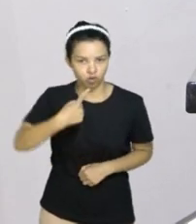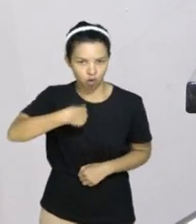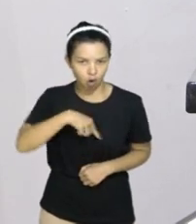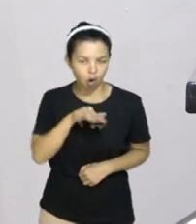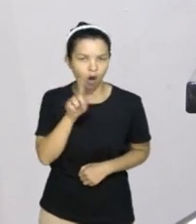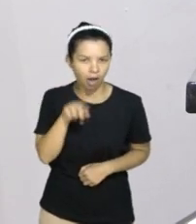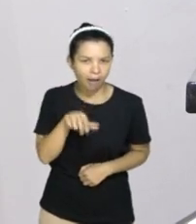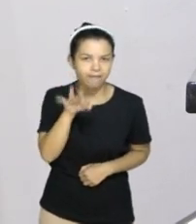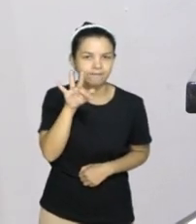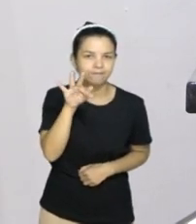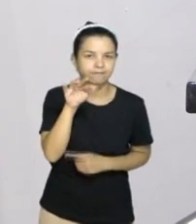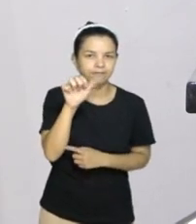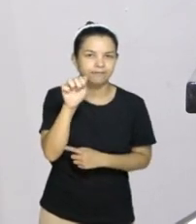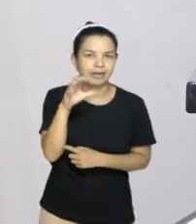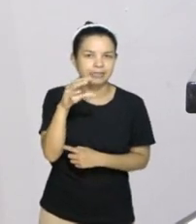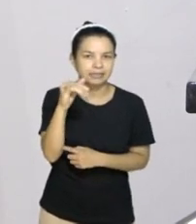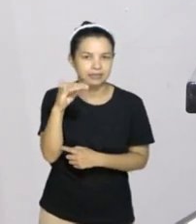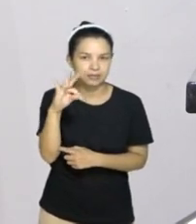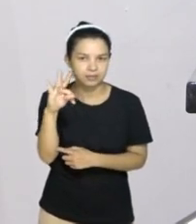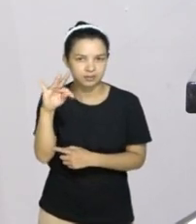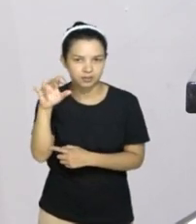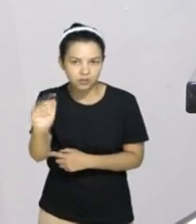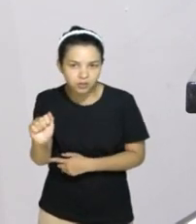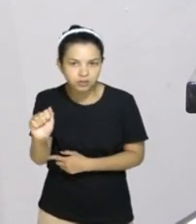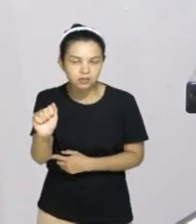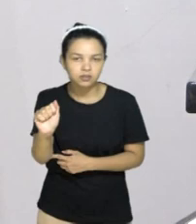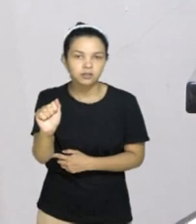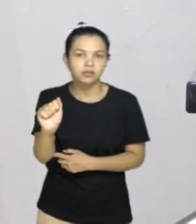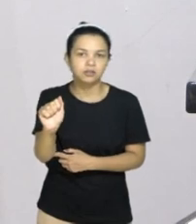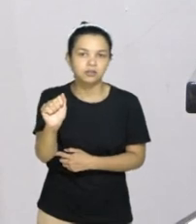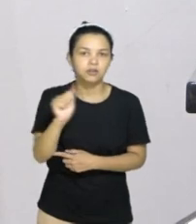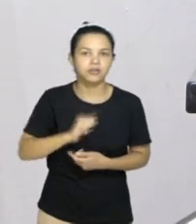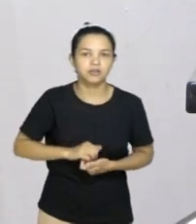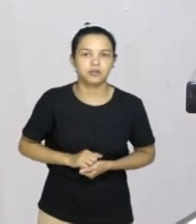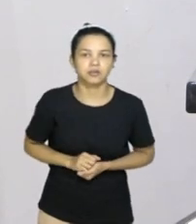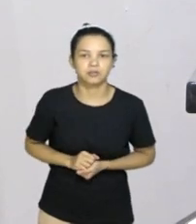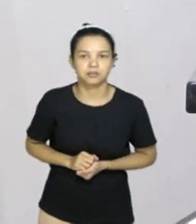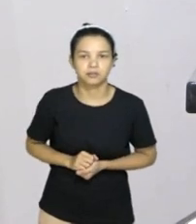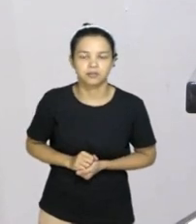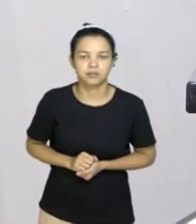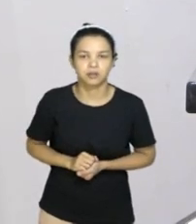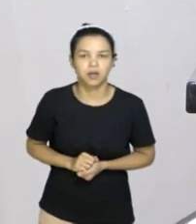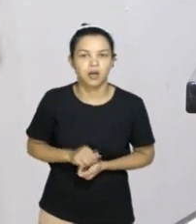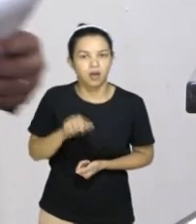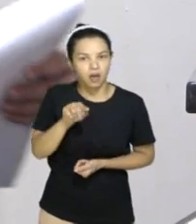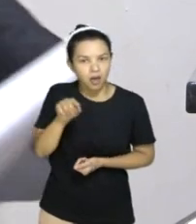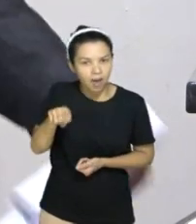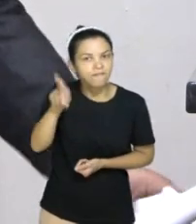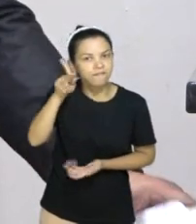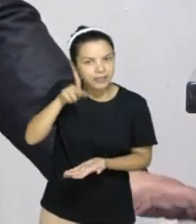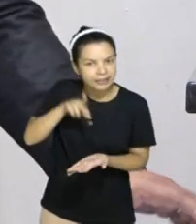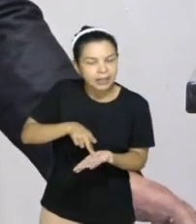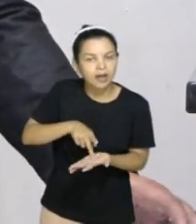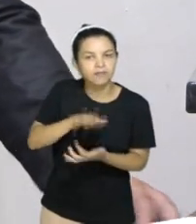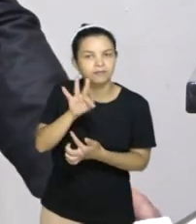muito bem nós os pais aqueles que denunciam Esse sim são os verdadeiros fascistas